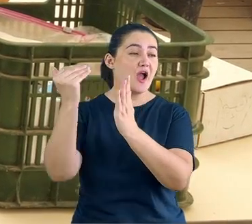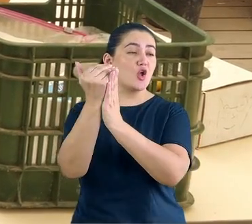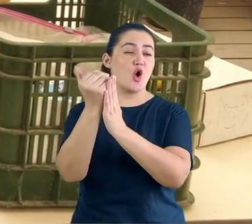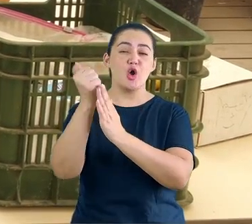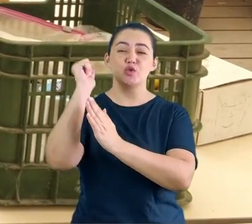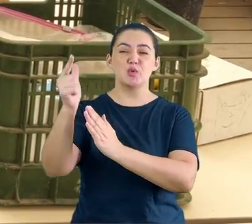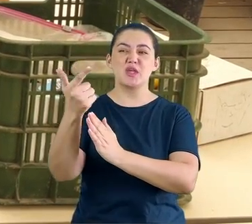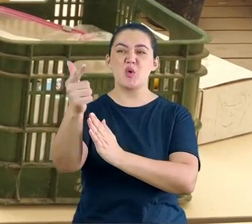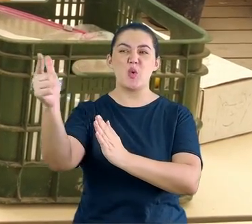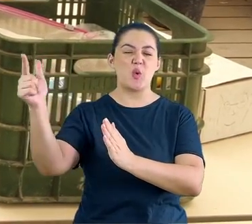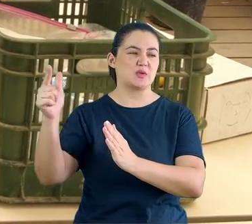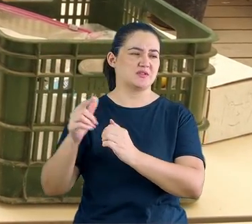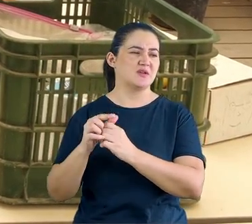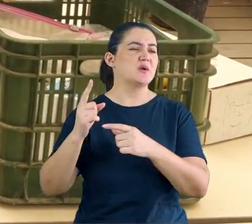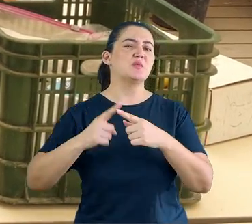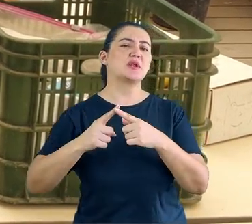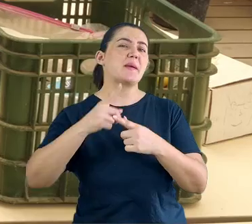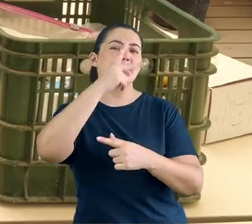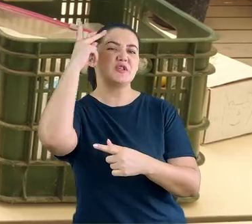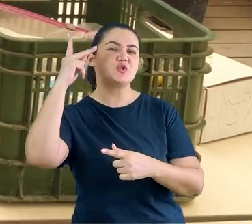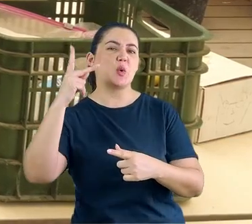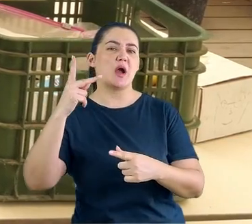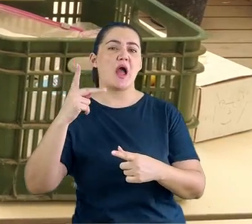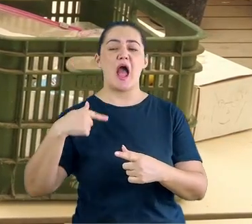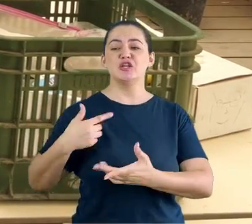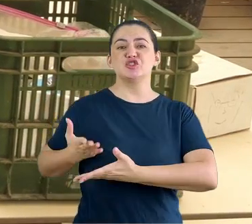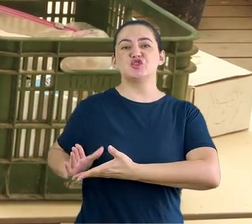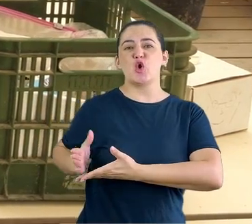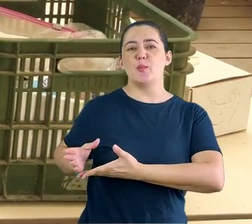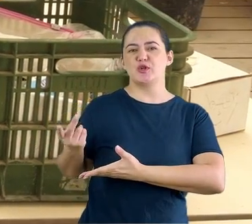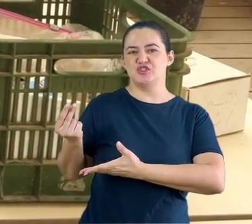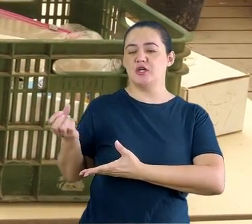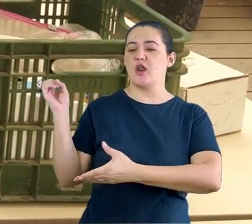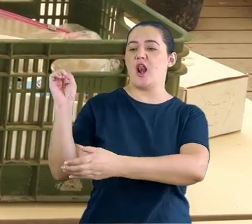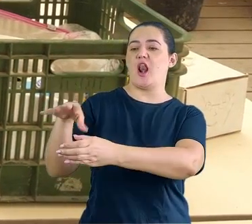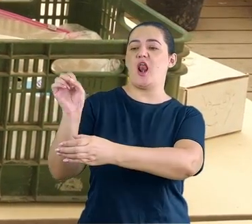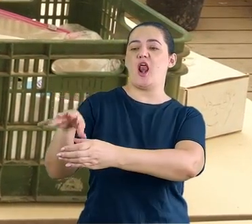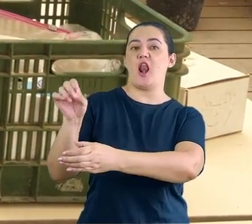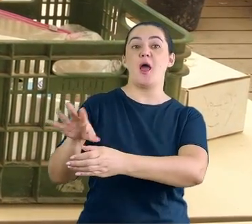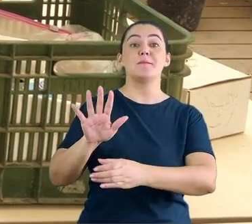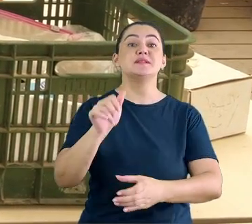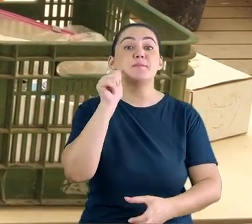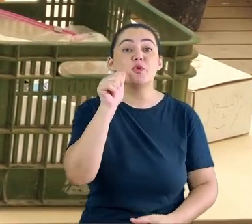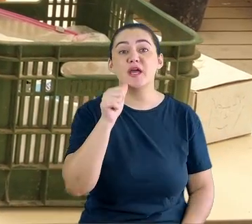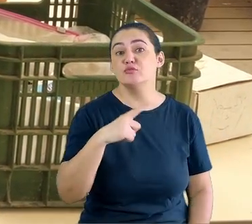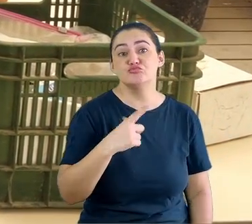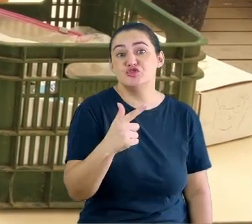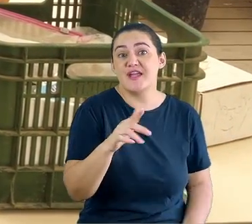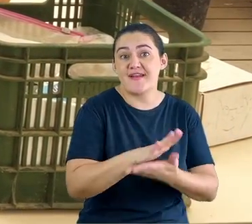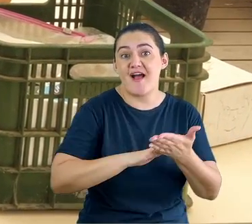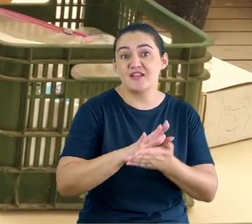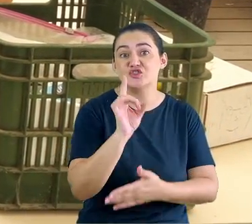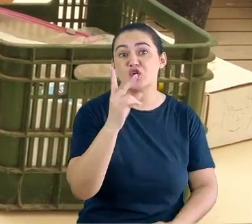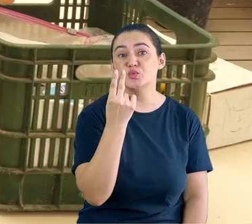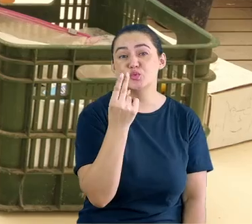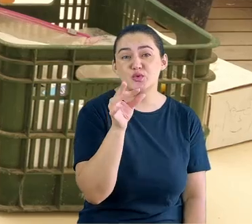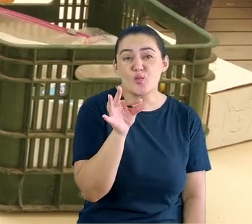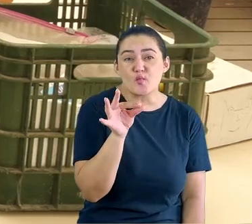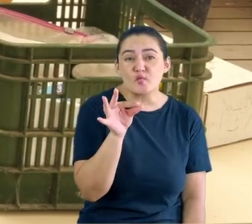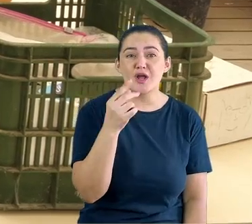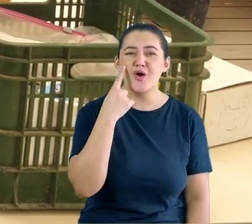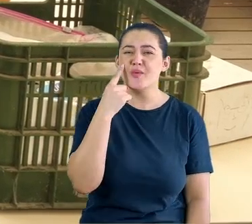do que todos os outros, porque eles davam do que lhes sobrava. Ela, porém, deu tudo que possuía. Uma